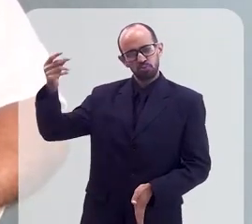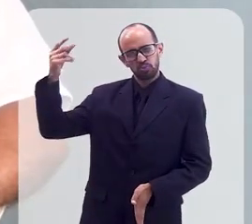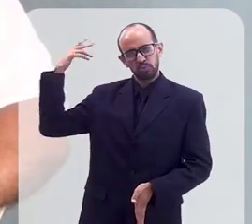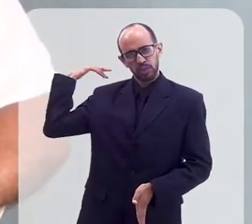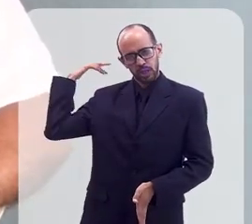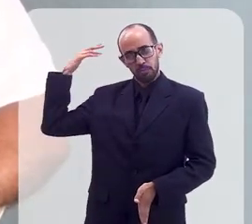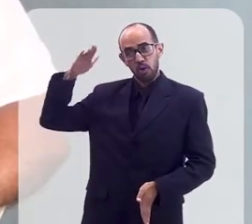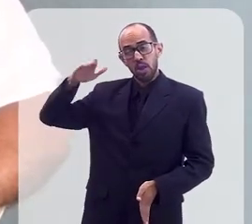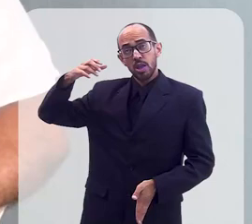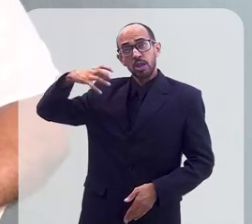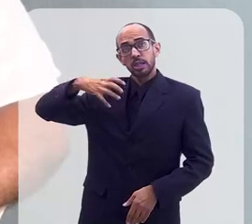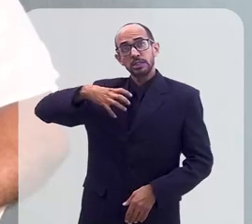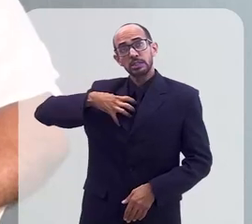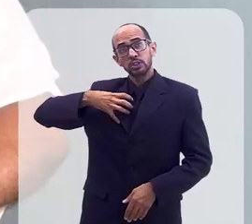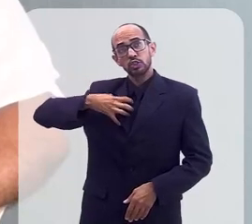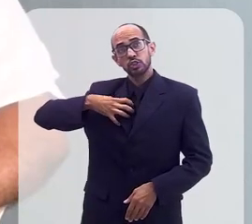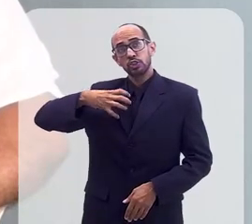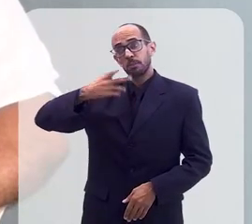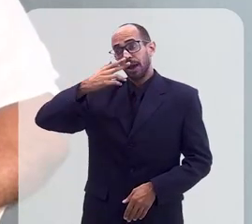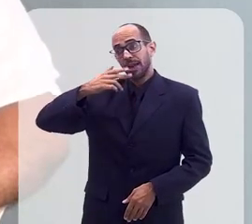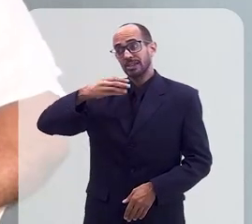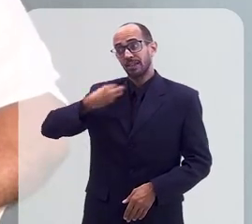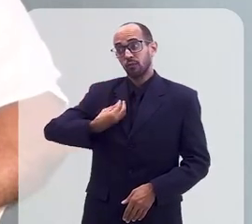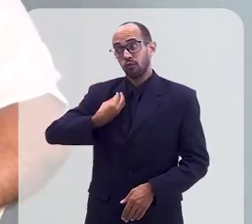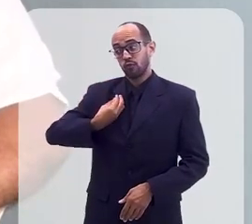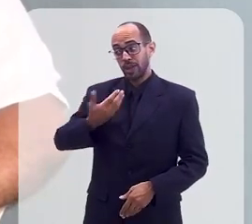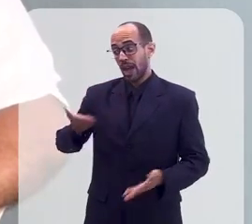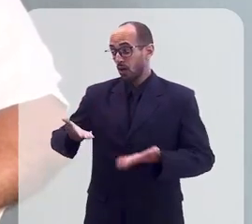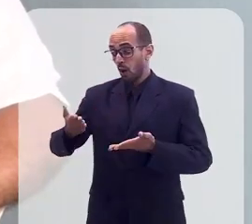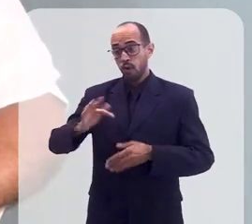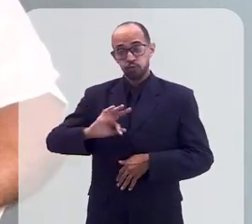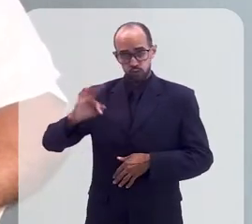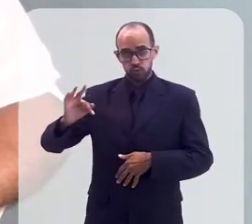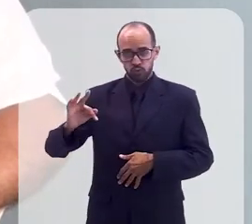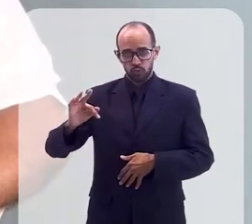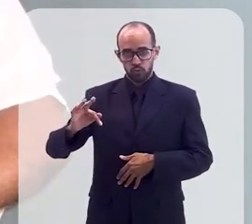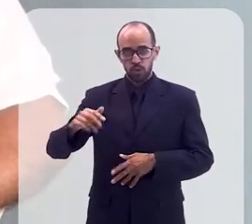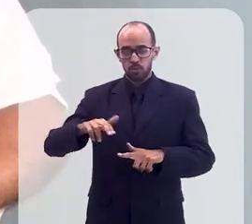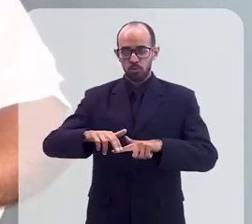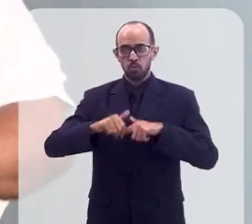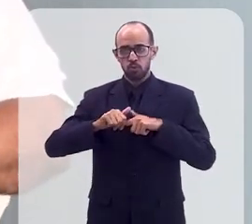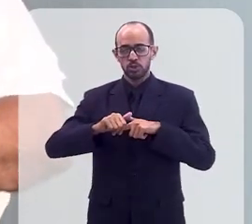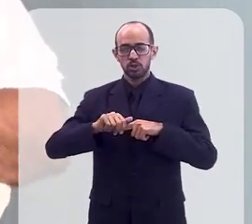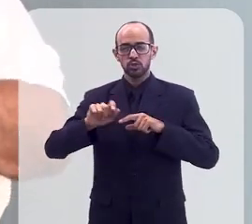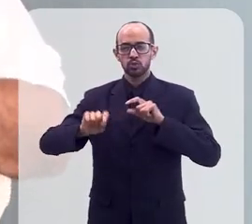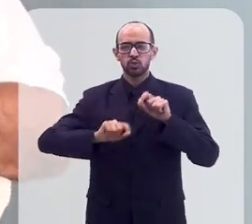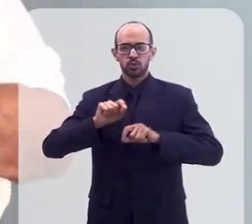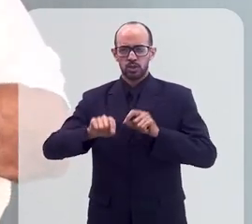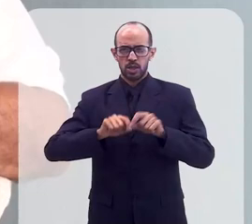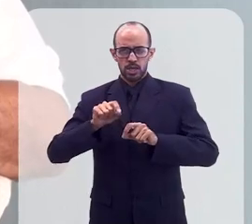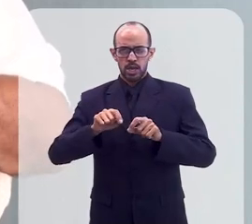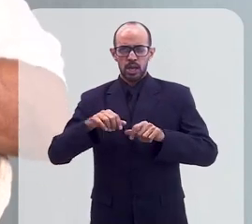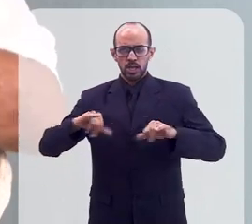viveu à frente de sua época, né? E por conta disso, né, sofreu aí